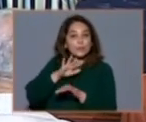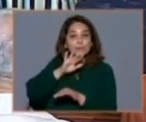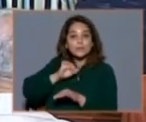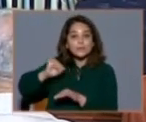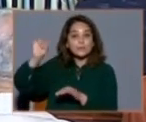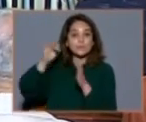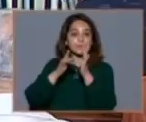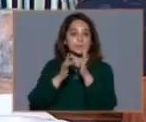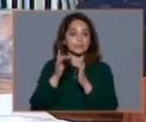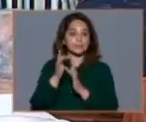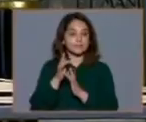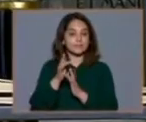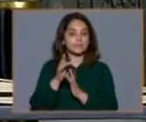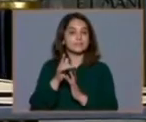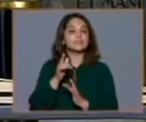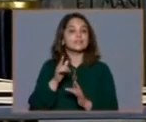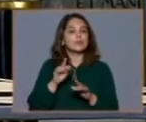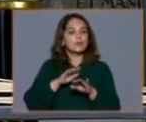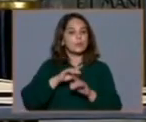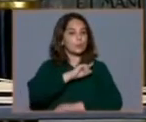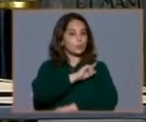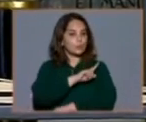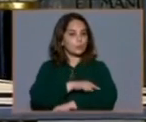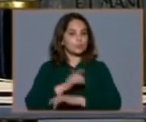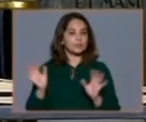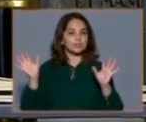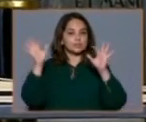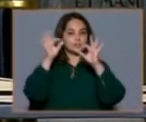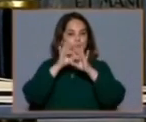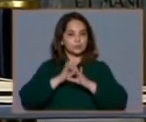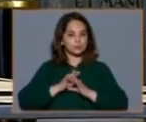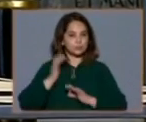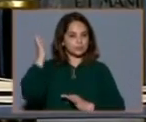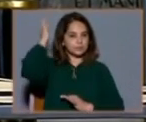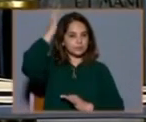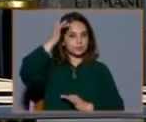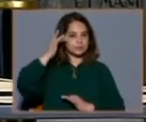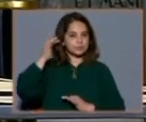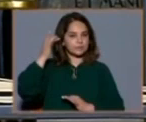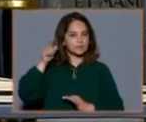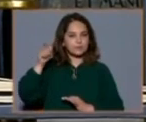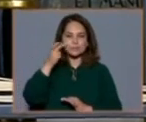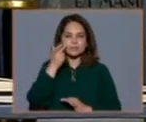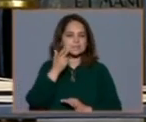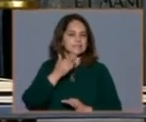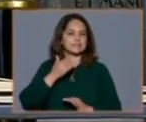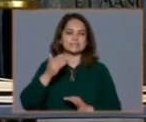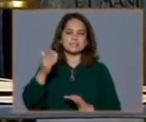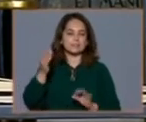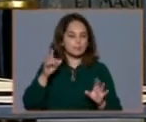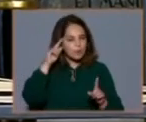nosso Senhor, com o poder do Espírito Santo. E não cessais de reunir para vós um